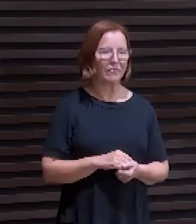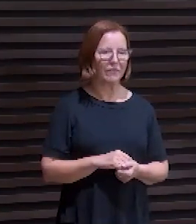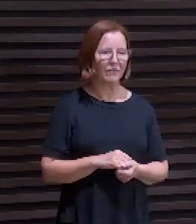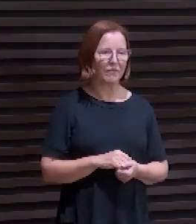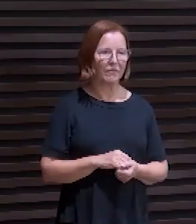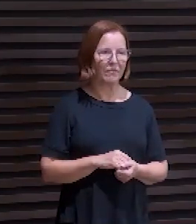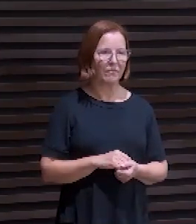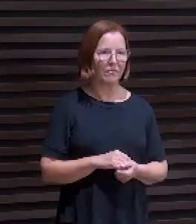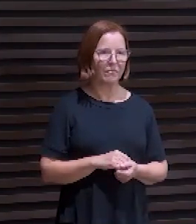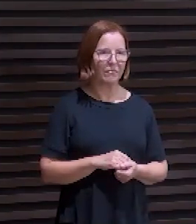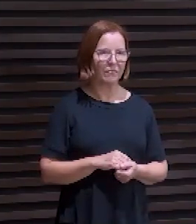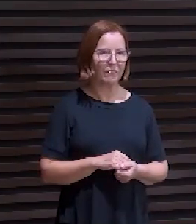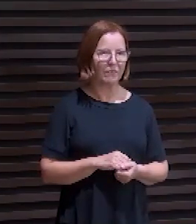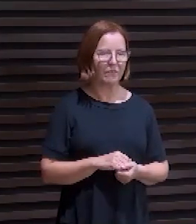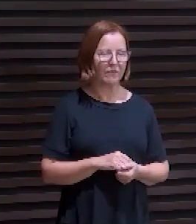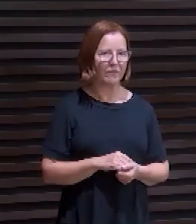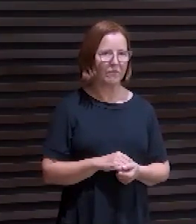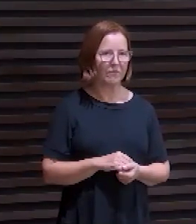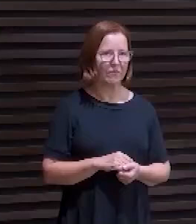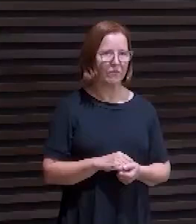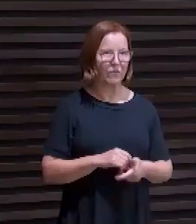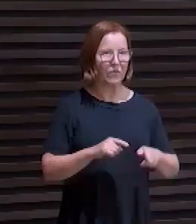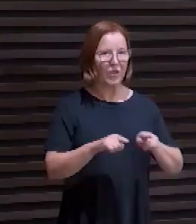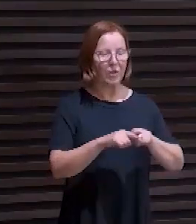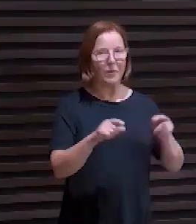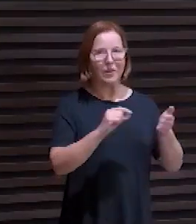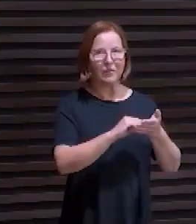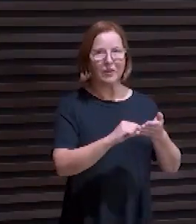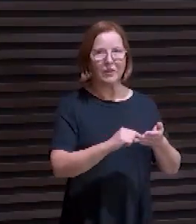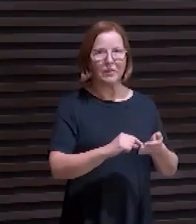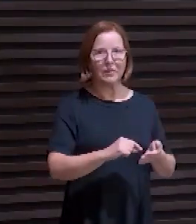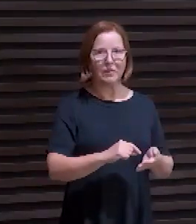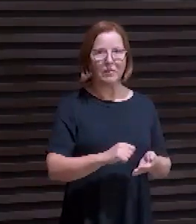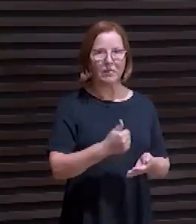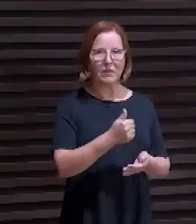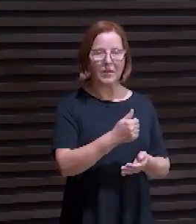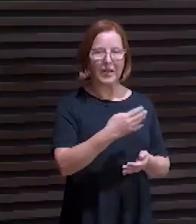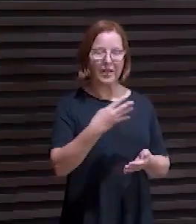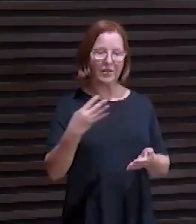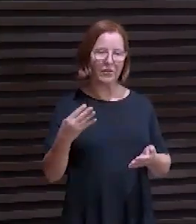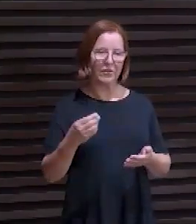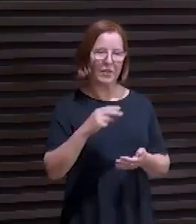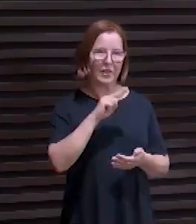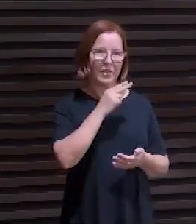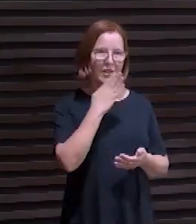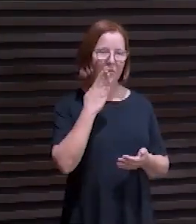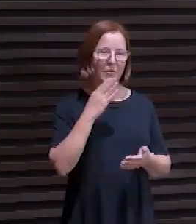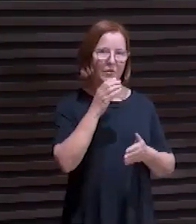Agora, no versículo 14 de Hebreus, capítulo